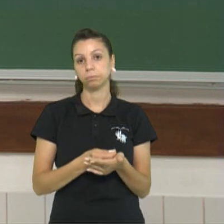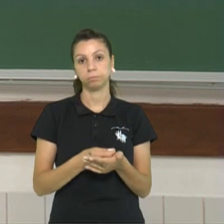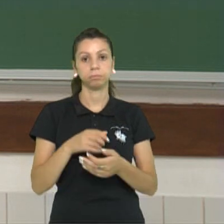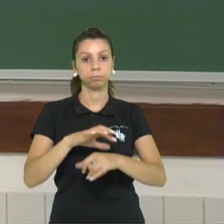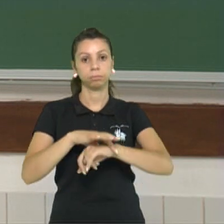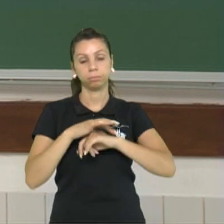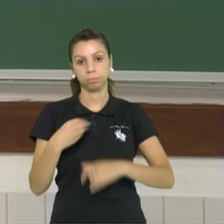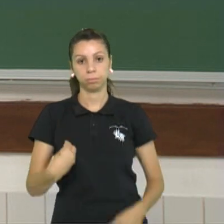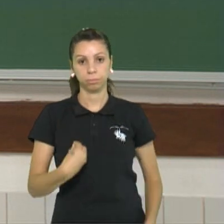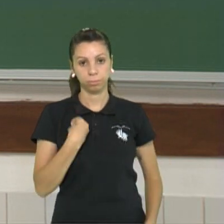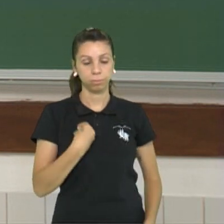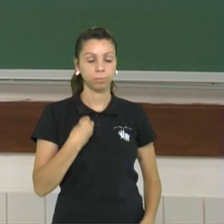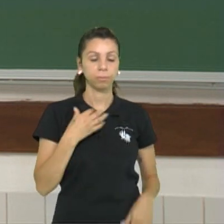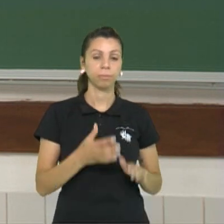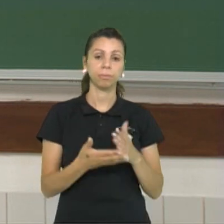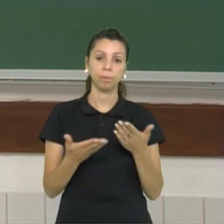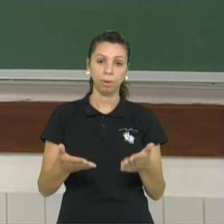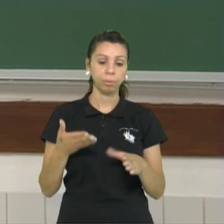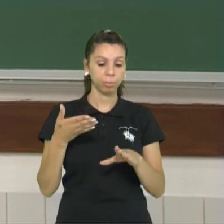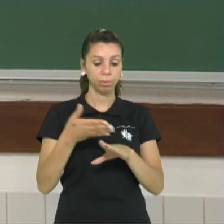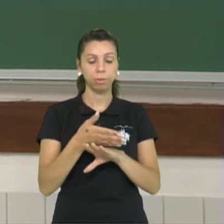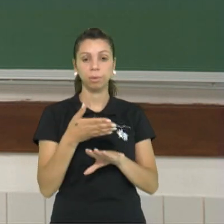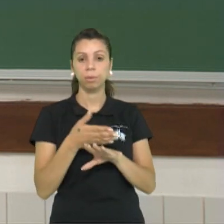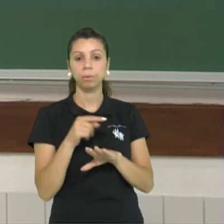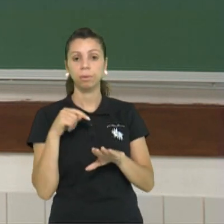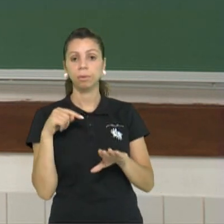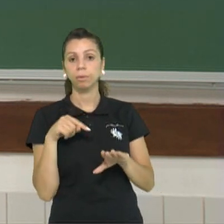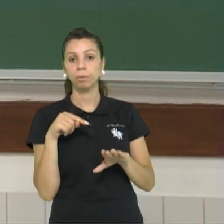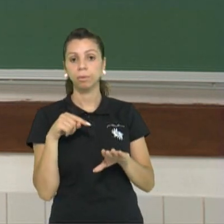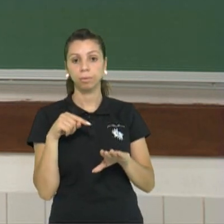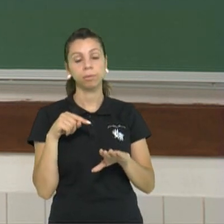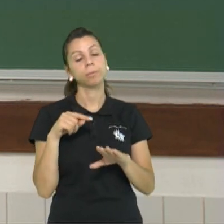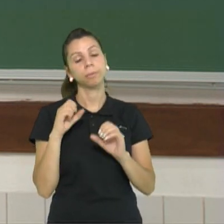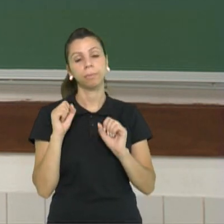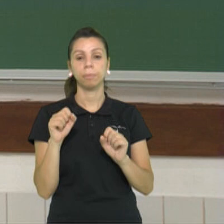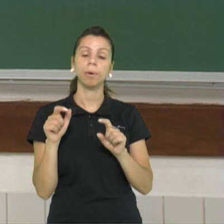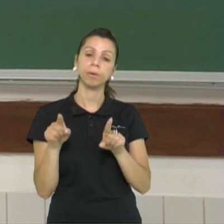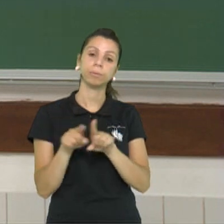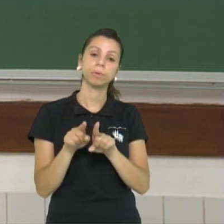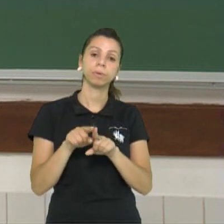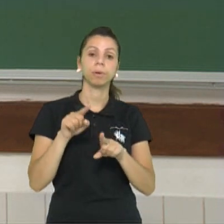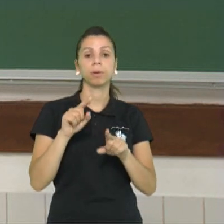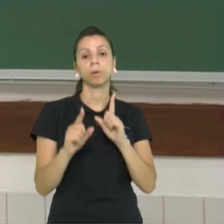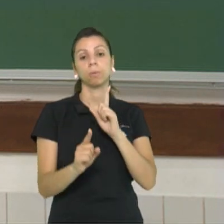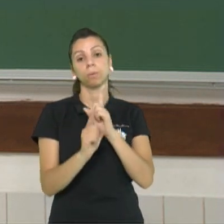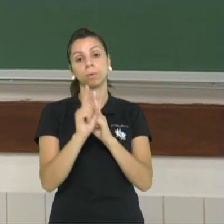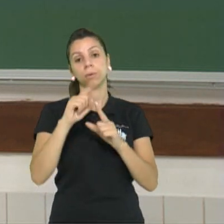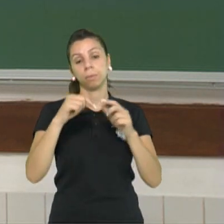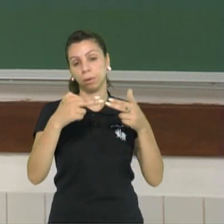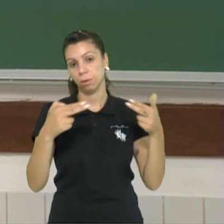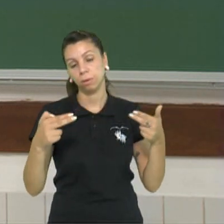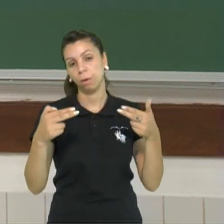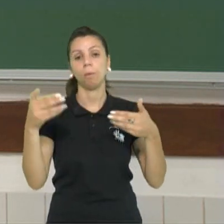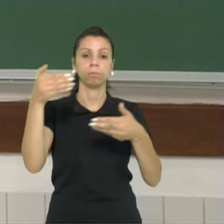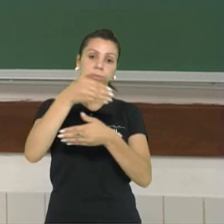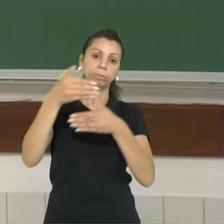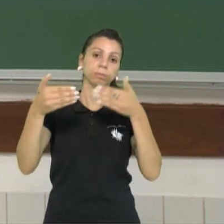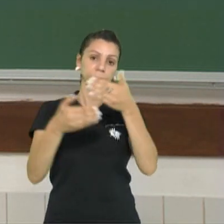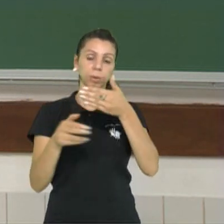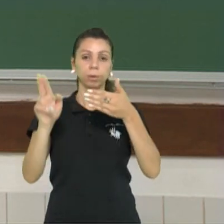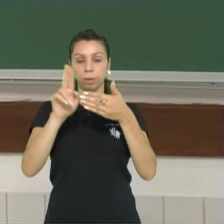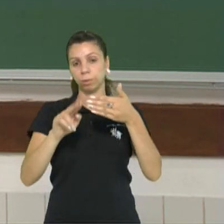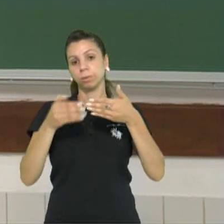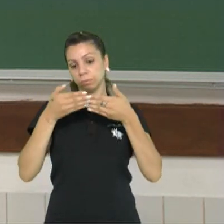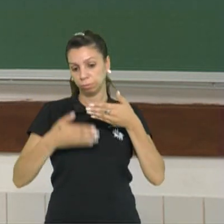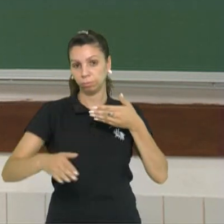presença. Nesse acesso você também tem, você pode baixar os materiais que eu utilizo aqui em sala, durante